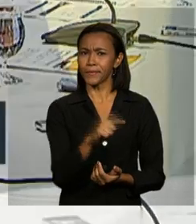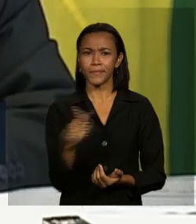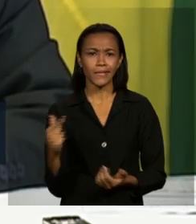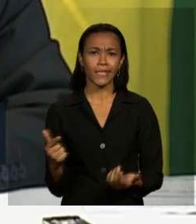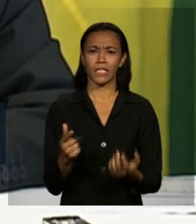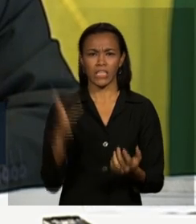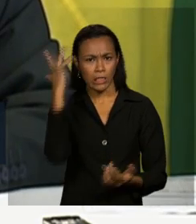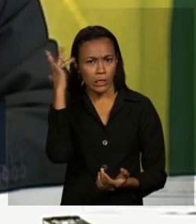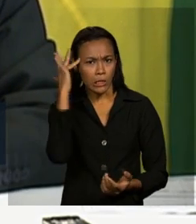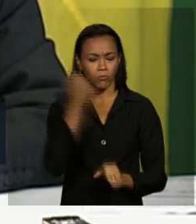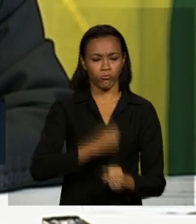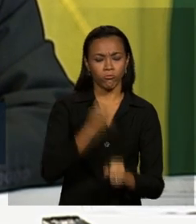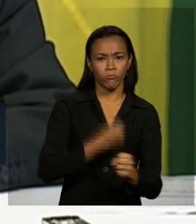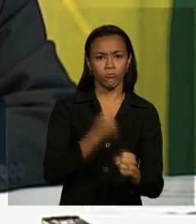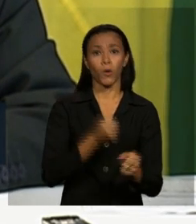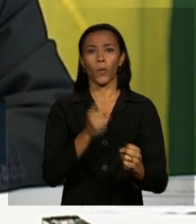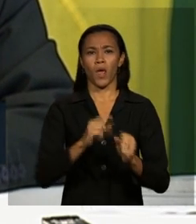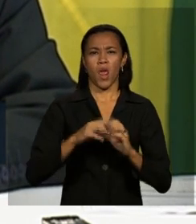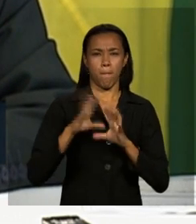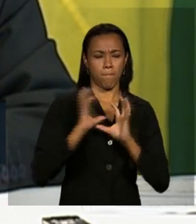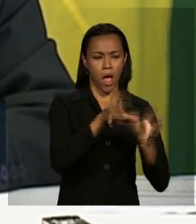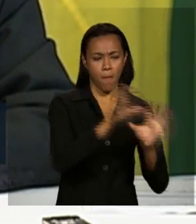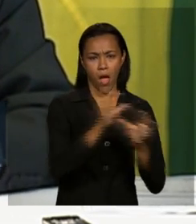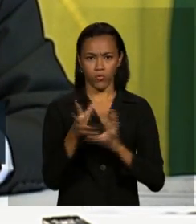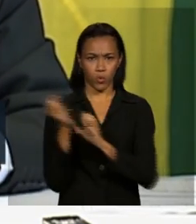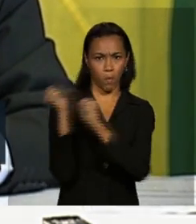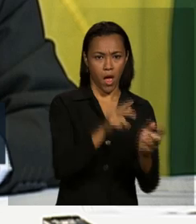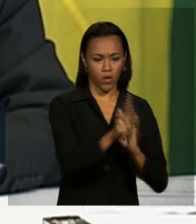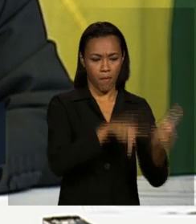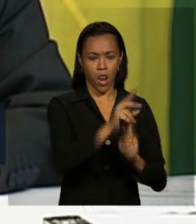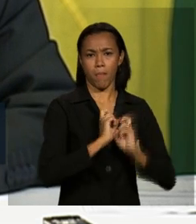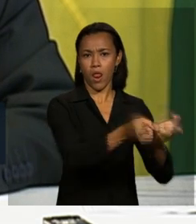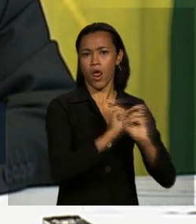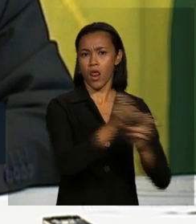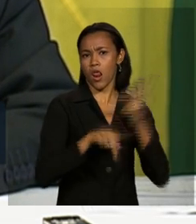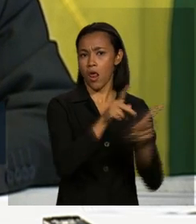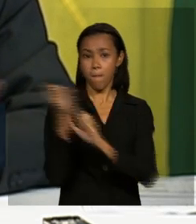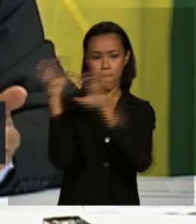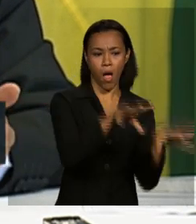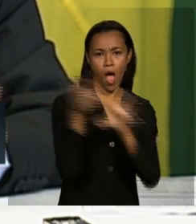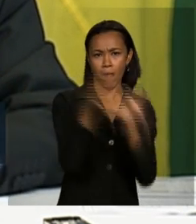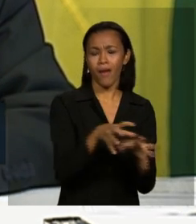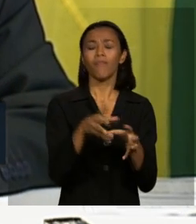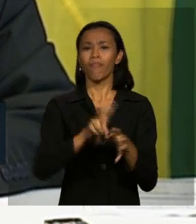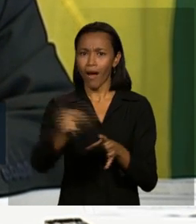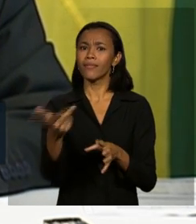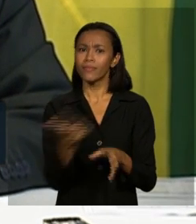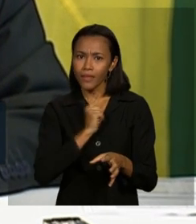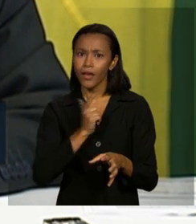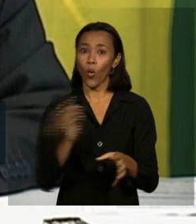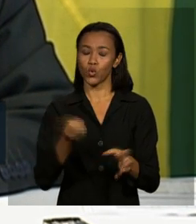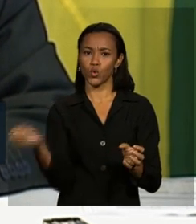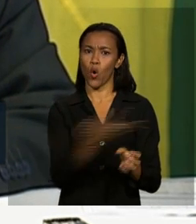infraestrutura adequada para escar sua produção vão estar eh com um um suporte moderno para